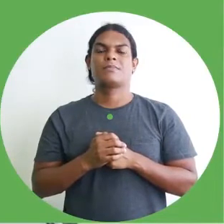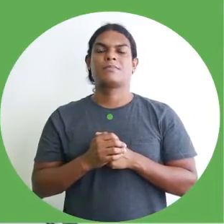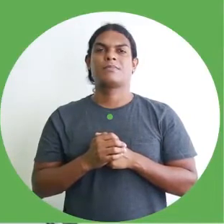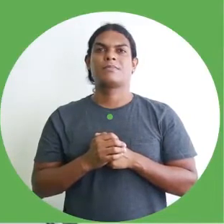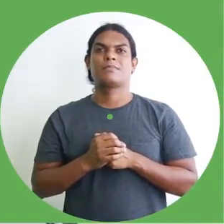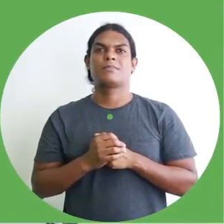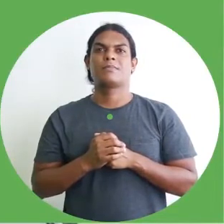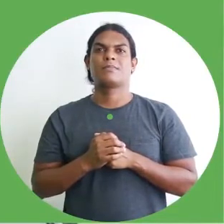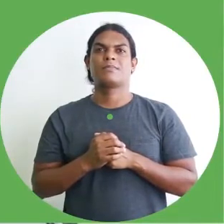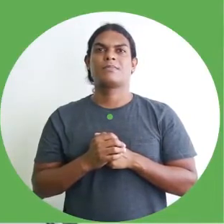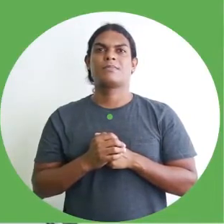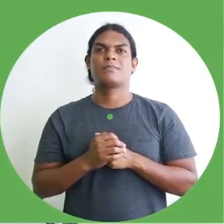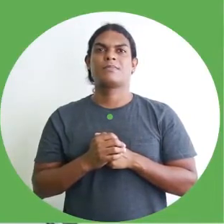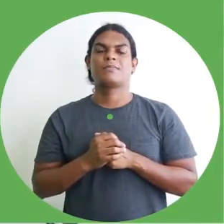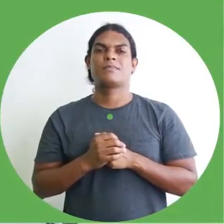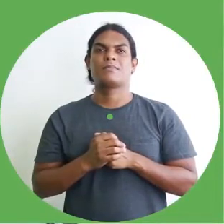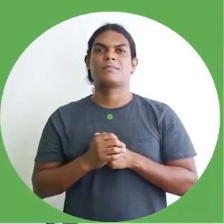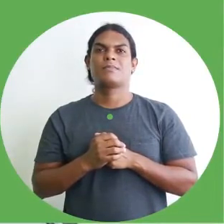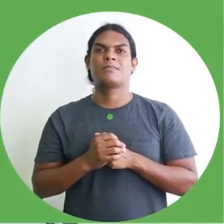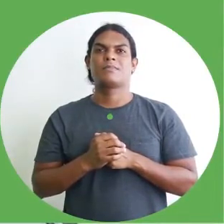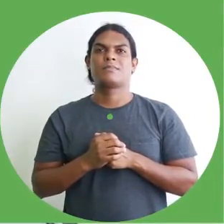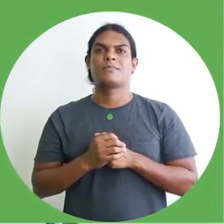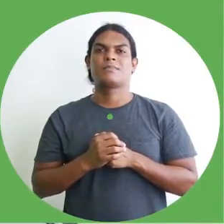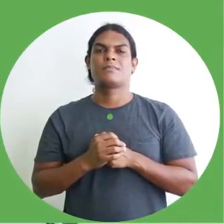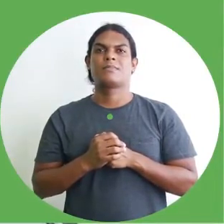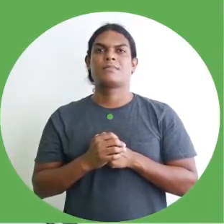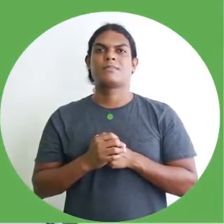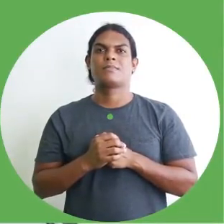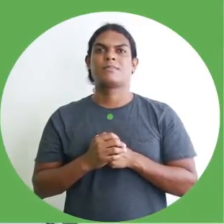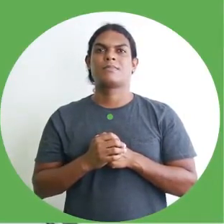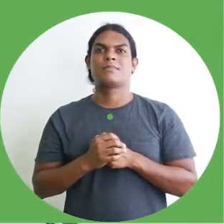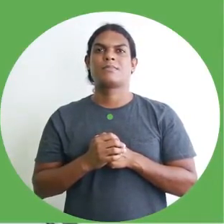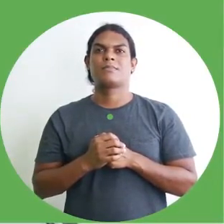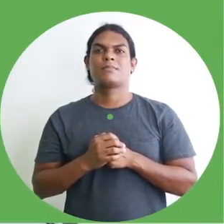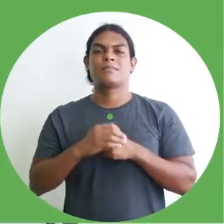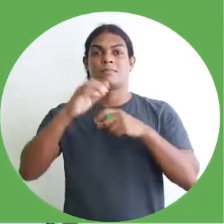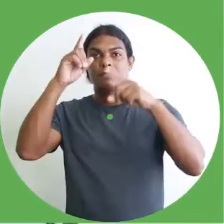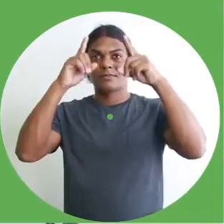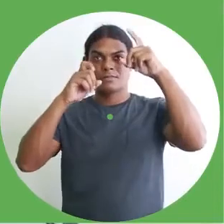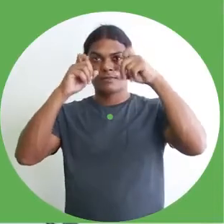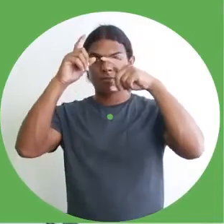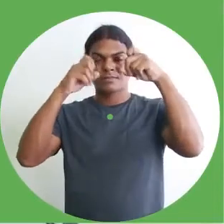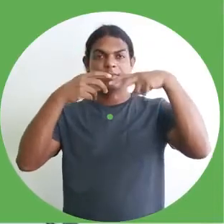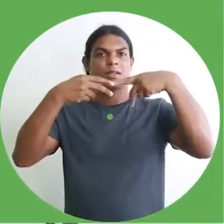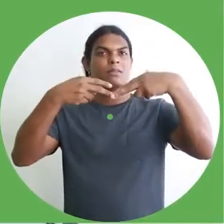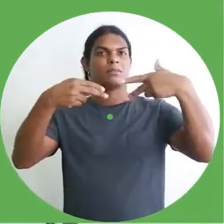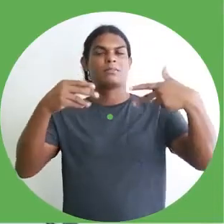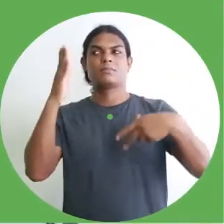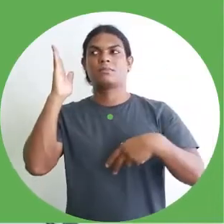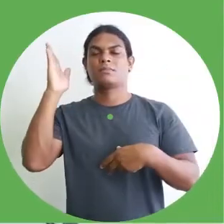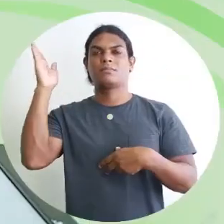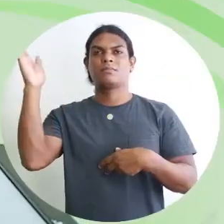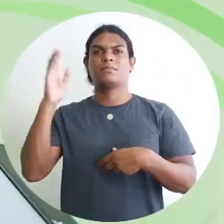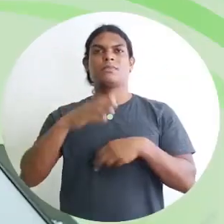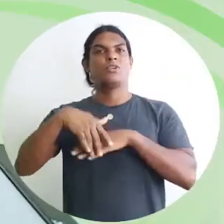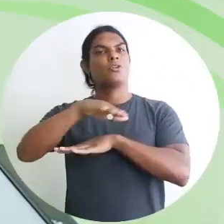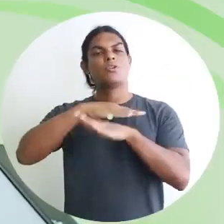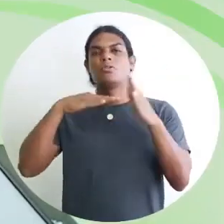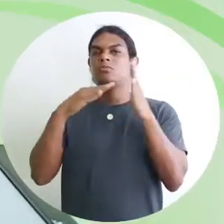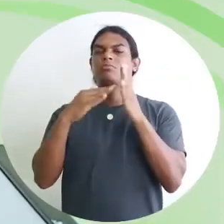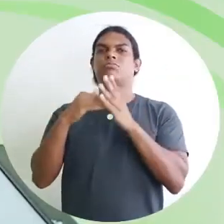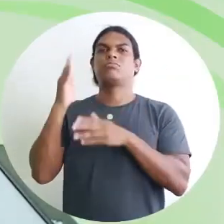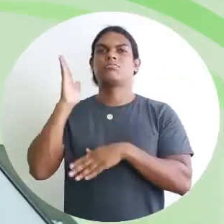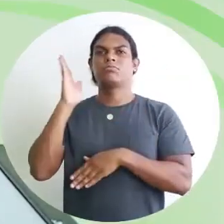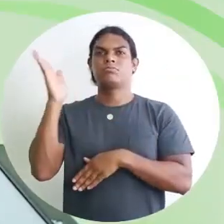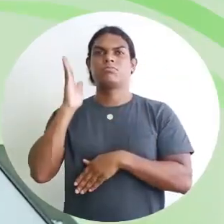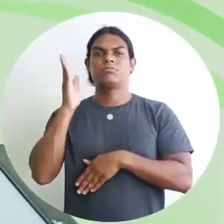olhos sonolentos, fazendo bico, fazendo carinhas de nojo, carinha de espanto. Então, todos esses gestos